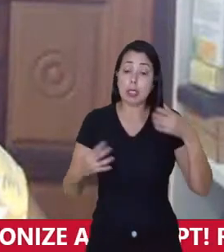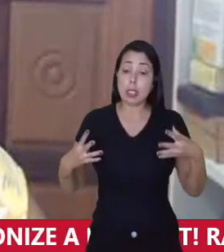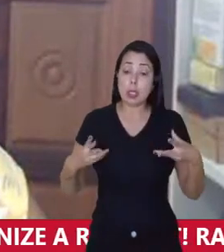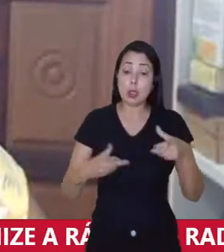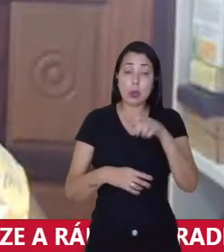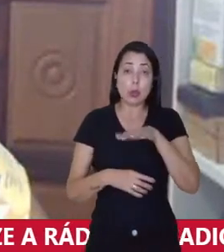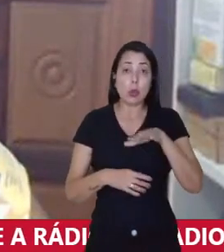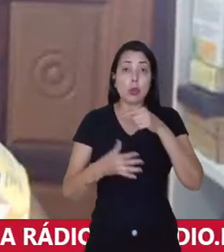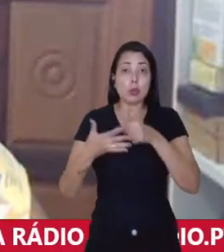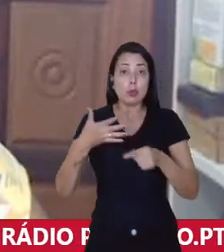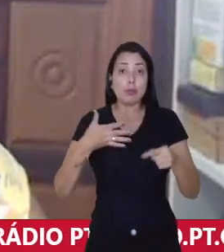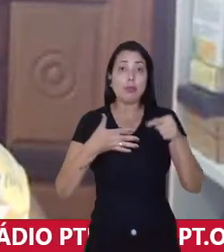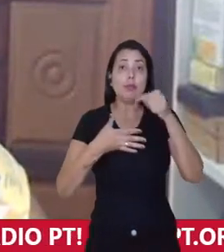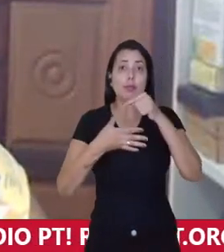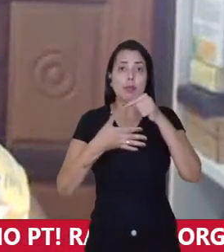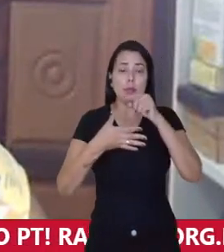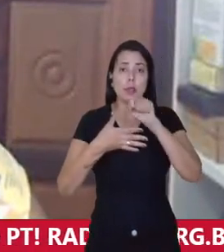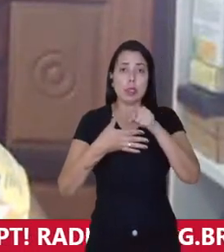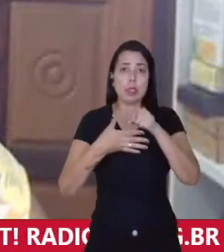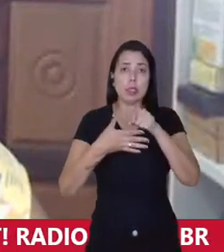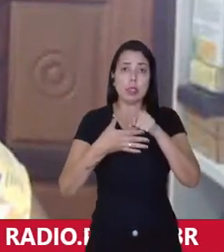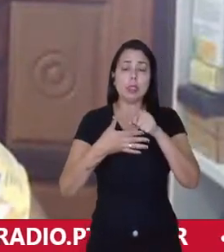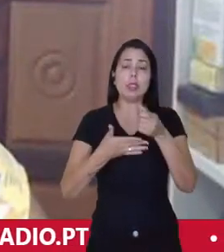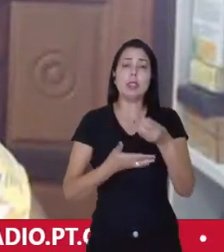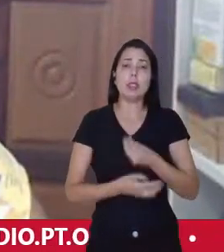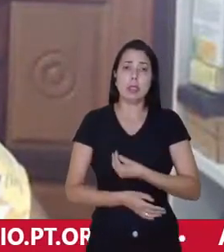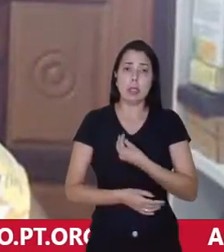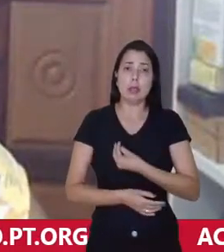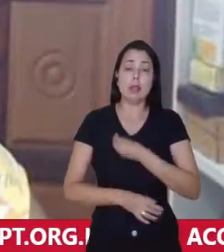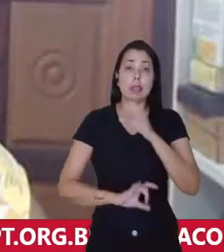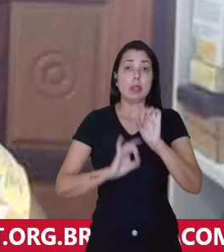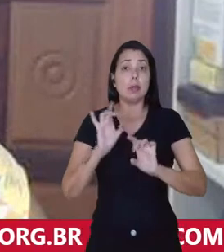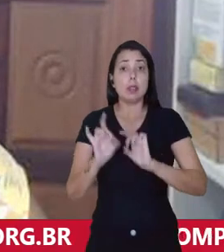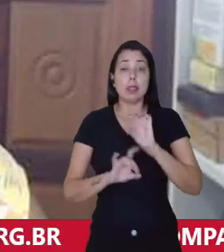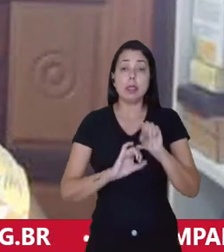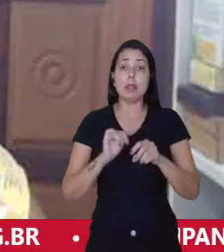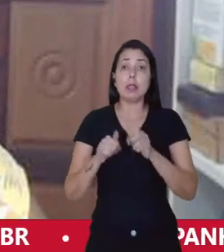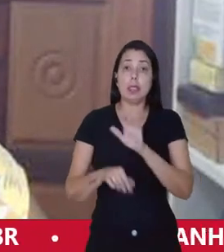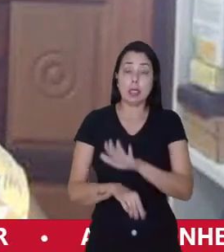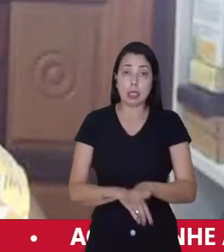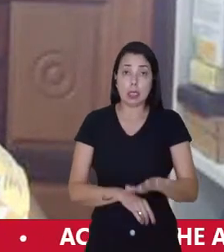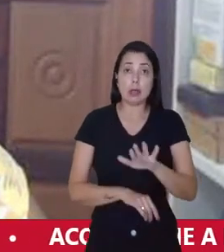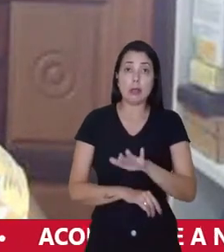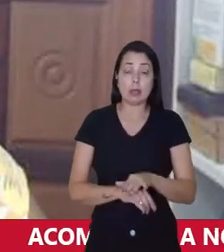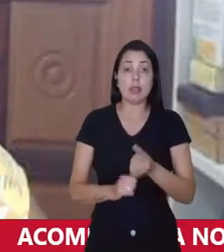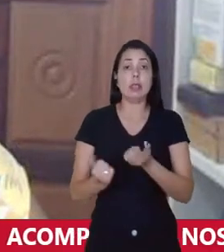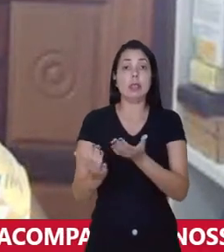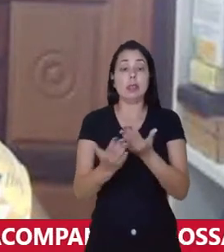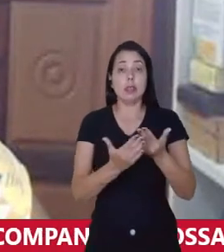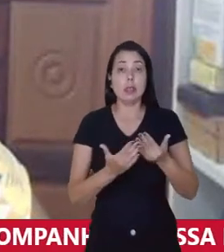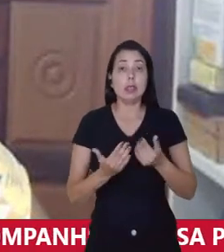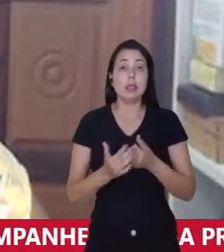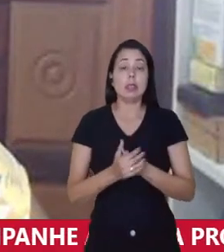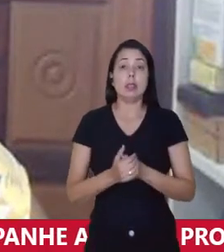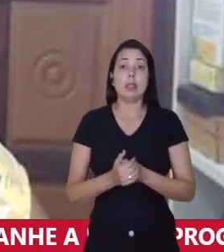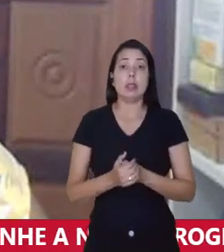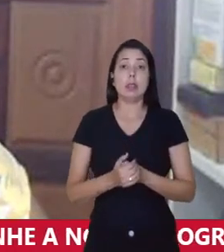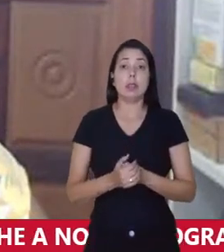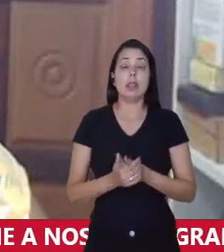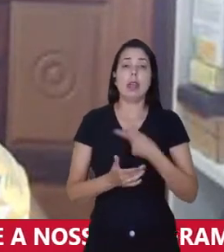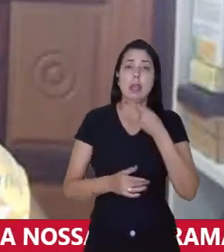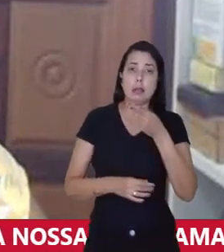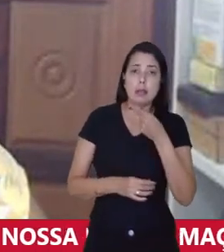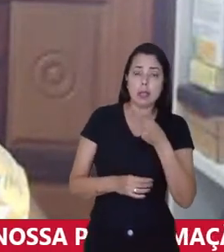os níveis, todos os ciclos da vida, em especial a infância e a adolescência. O discurso,